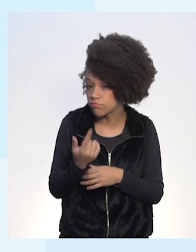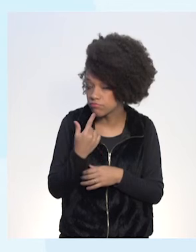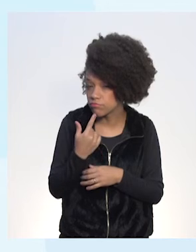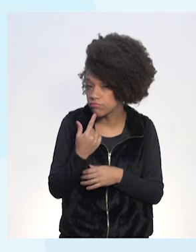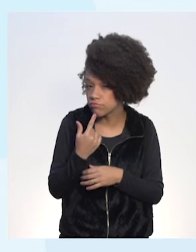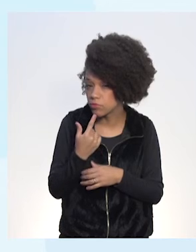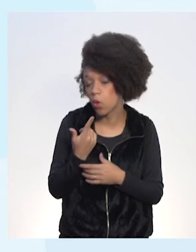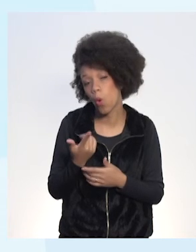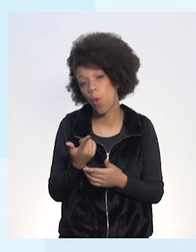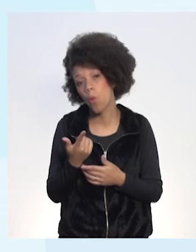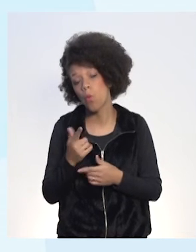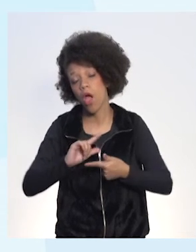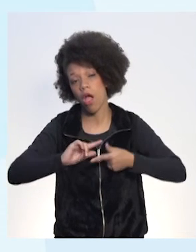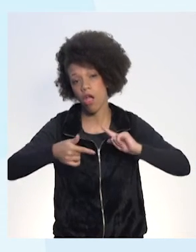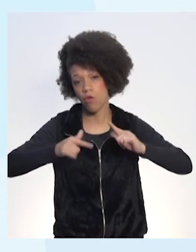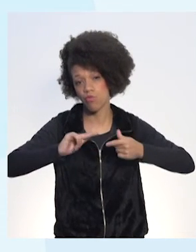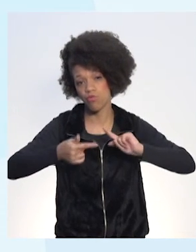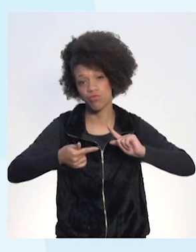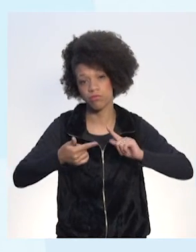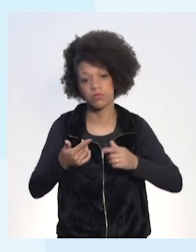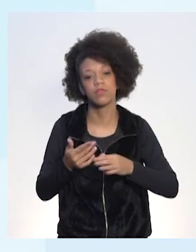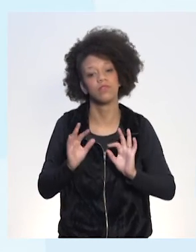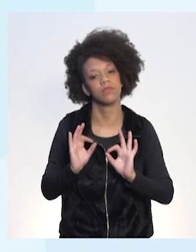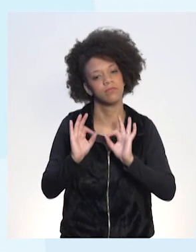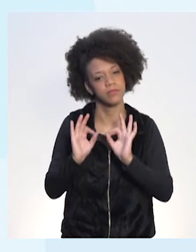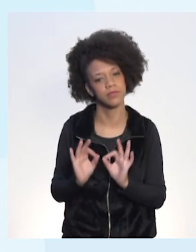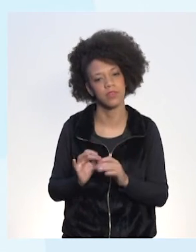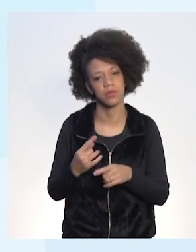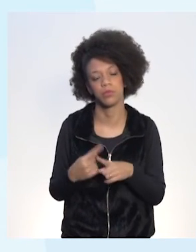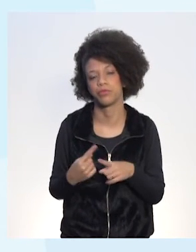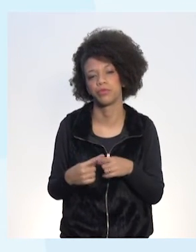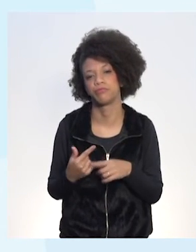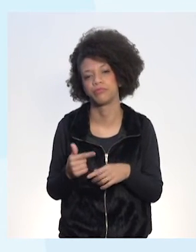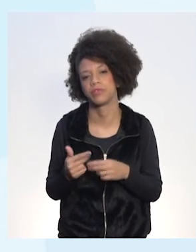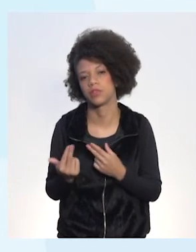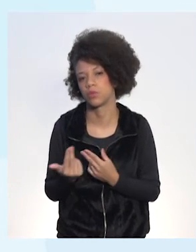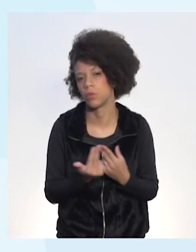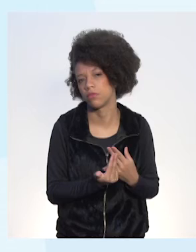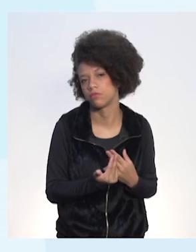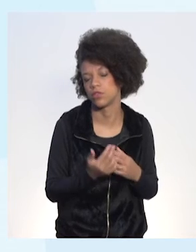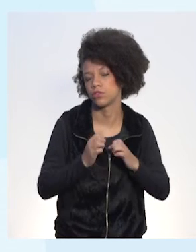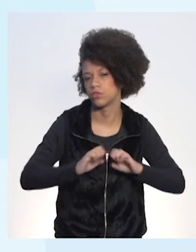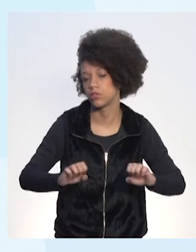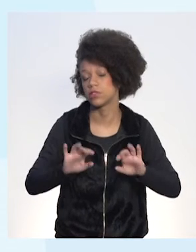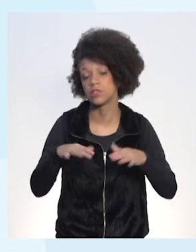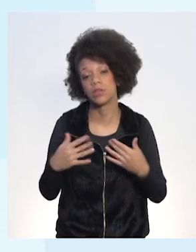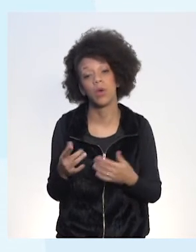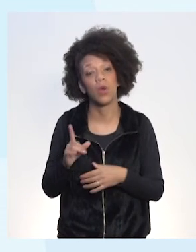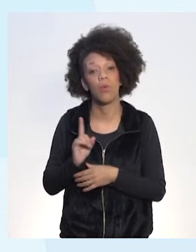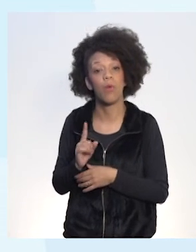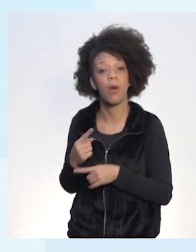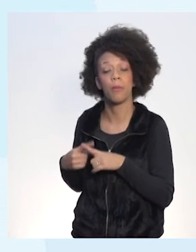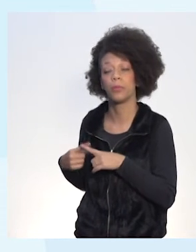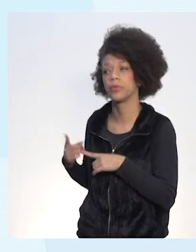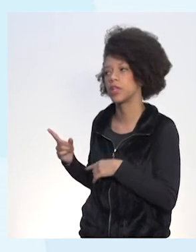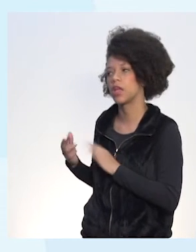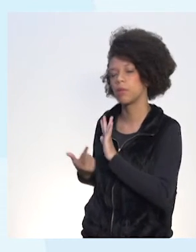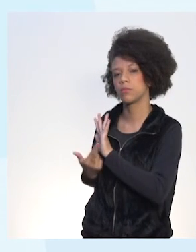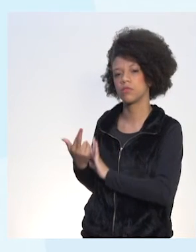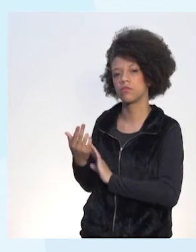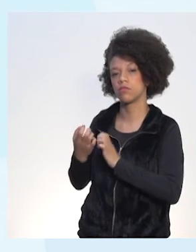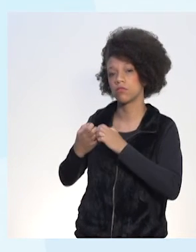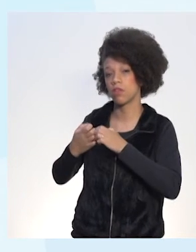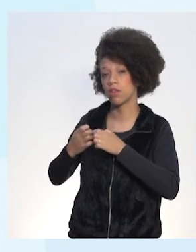Ou de expressão algébrica, né? Vamos corrigir, porque não tem uma igualdade, não é equação. Sim. Então, não é porque o ângulo está representado na forma